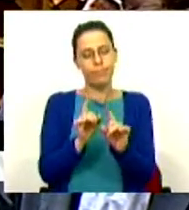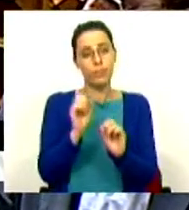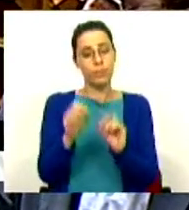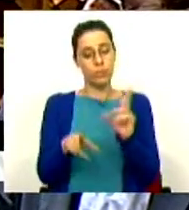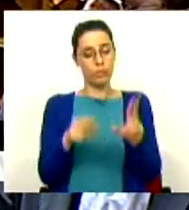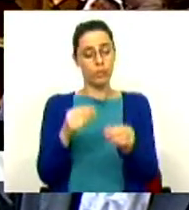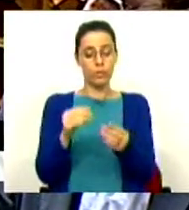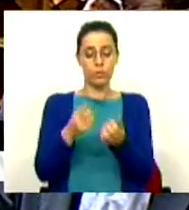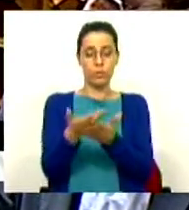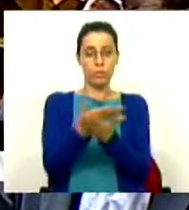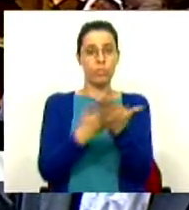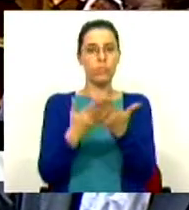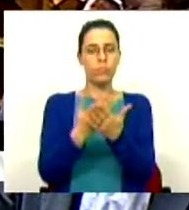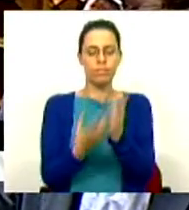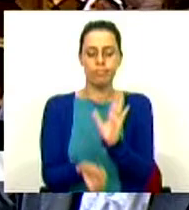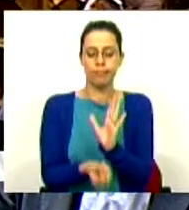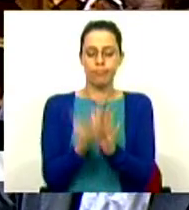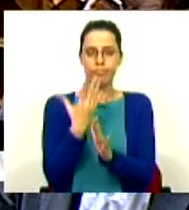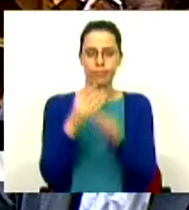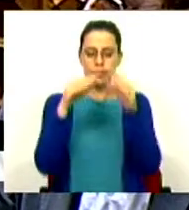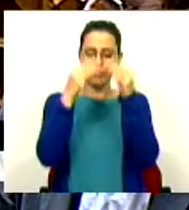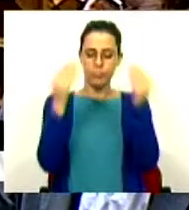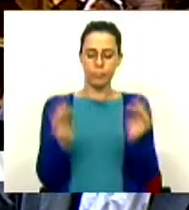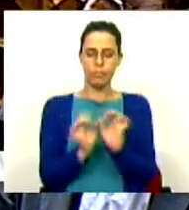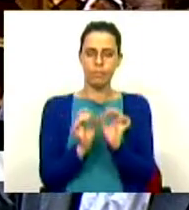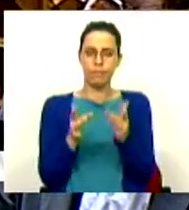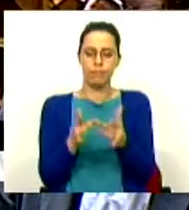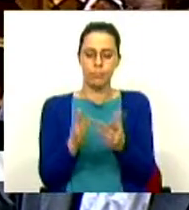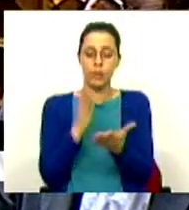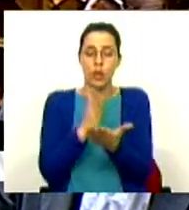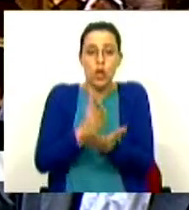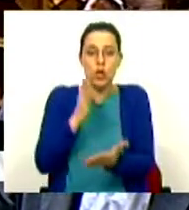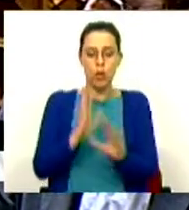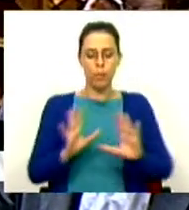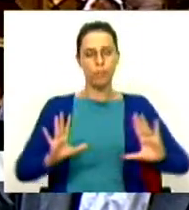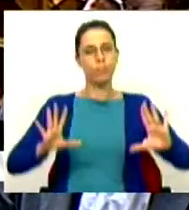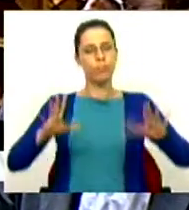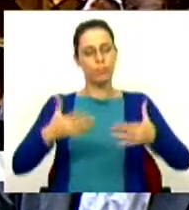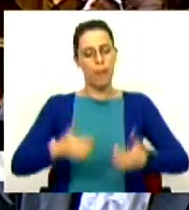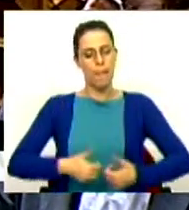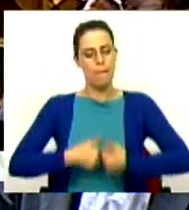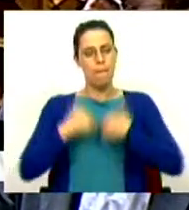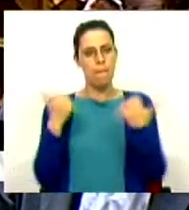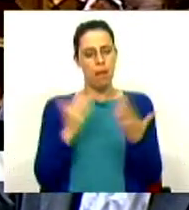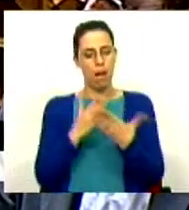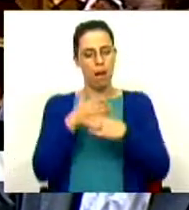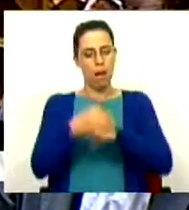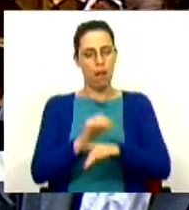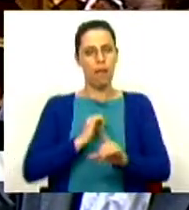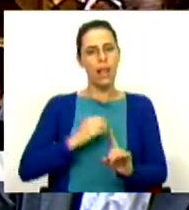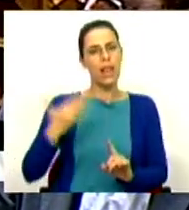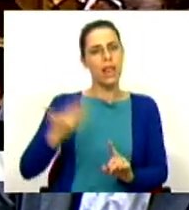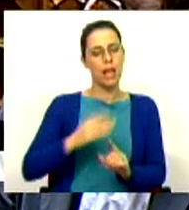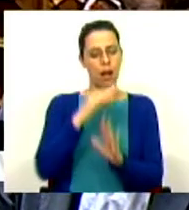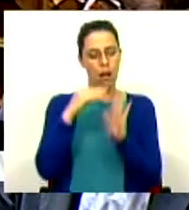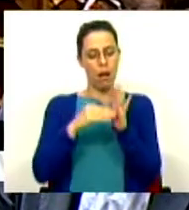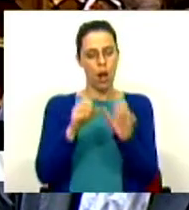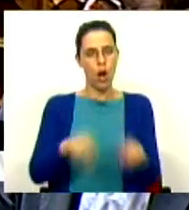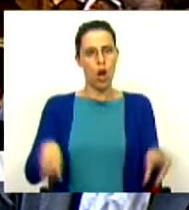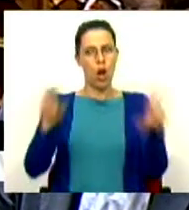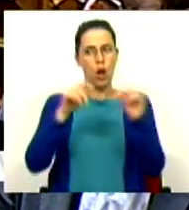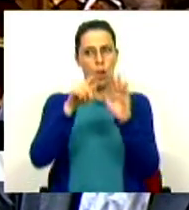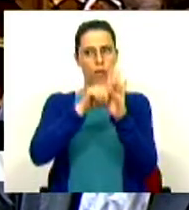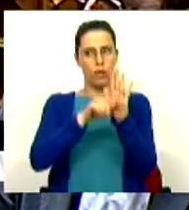modernização administrativa seja criada uma plataforma eletrónica exclusiva para melhor acederem aos seus direitos constantes no novo